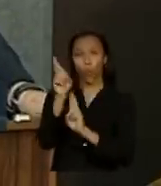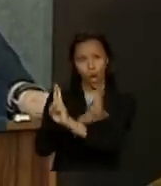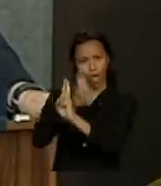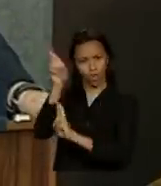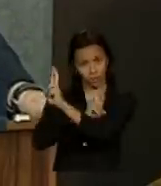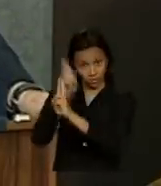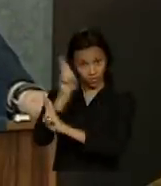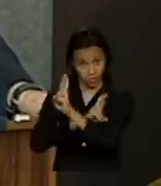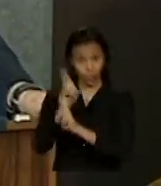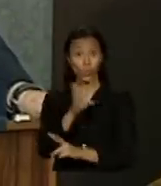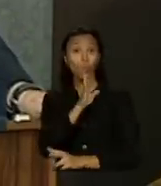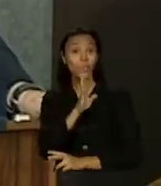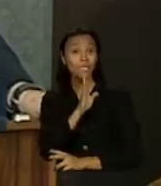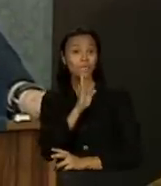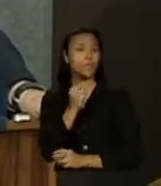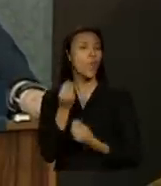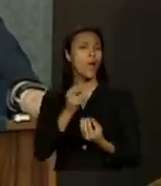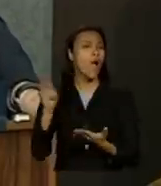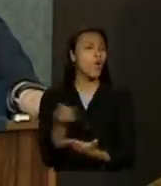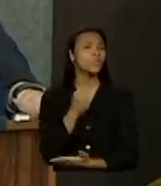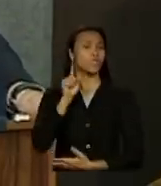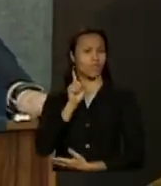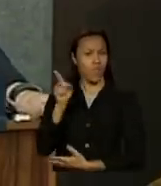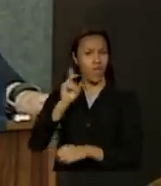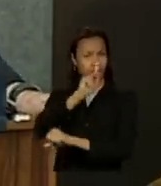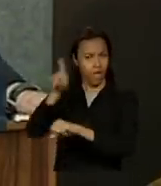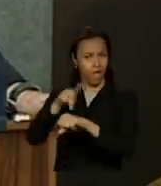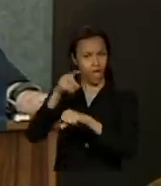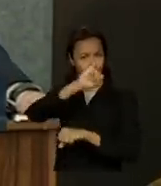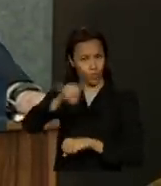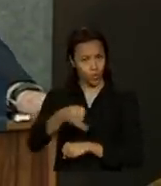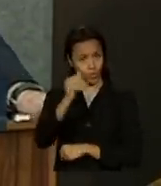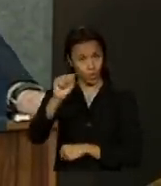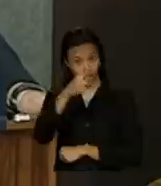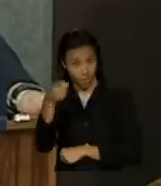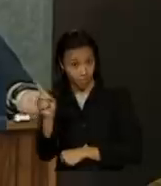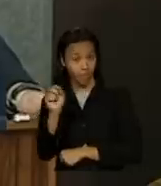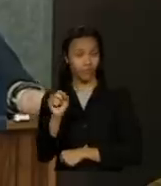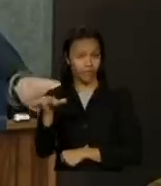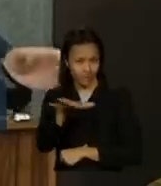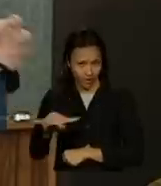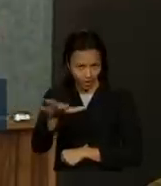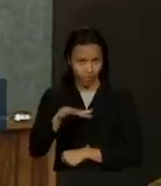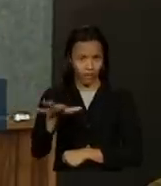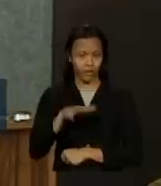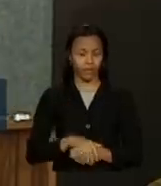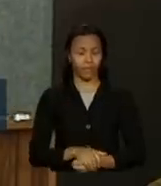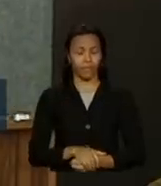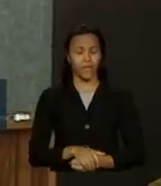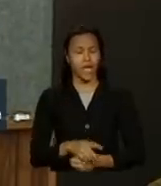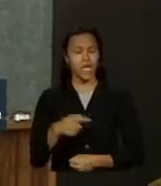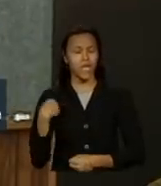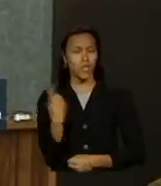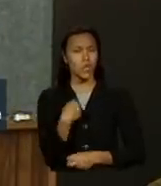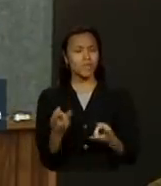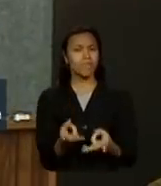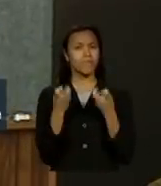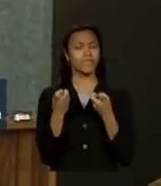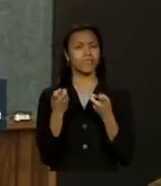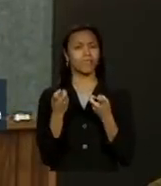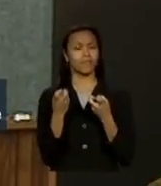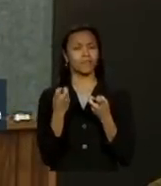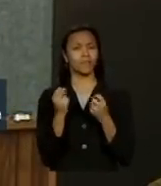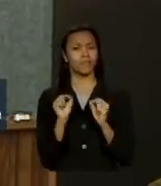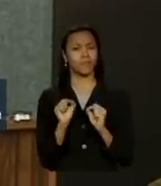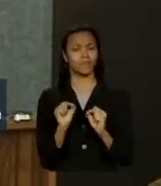conhecimento da metalurgia para cirurgia eh e aí nós percebemos de